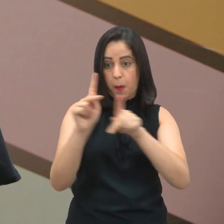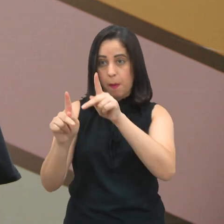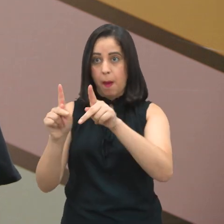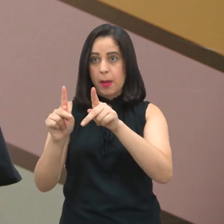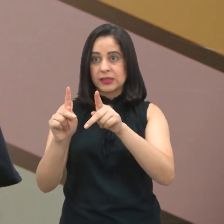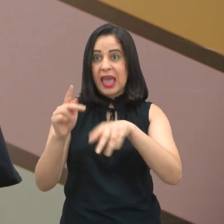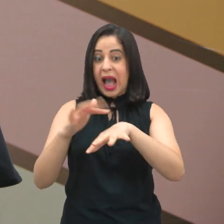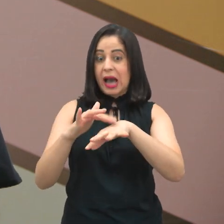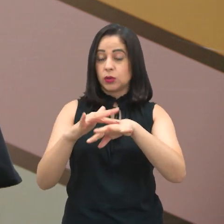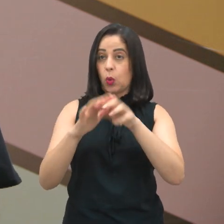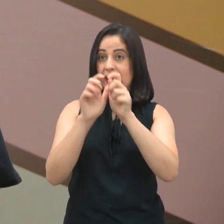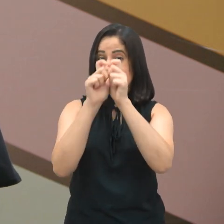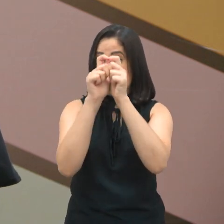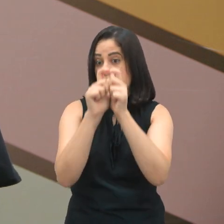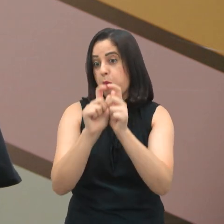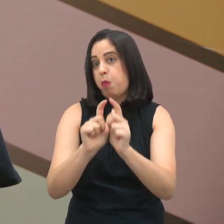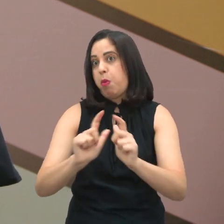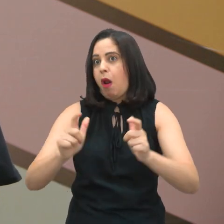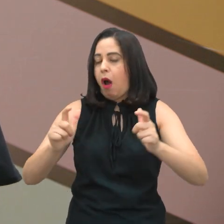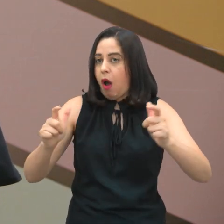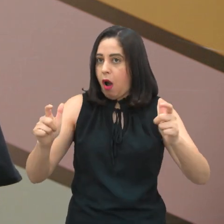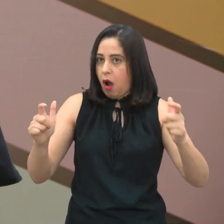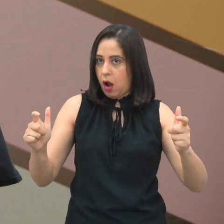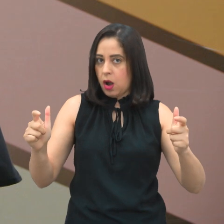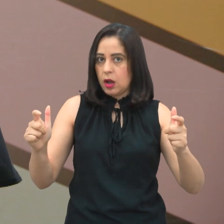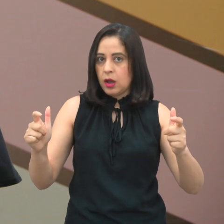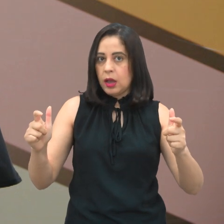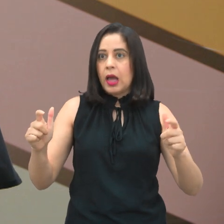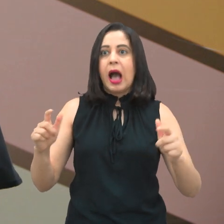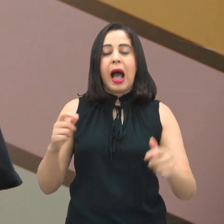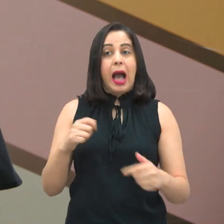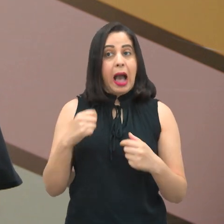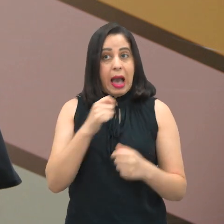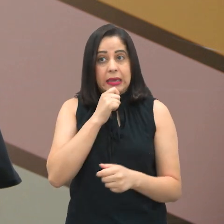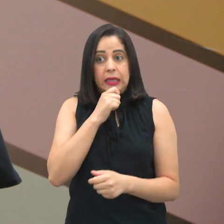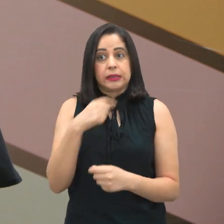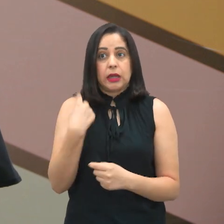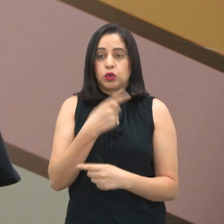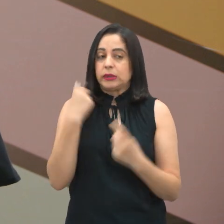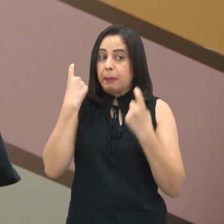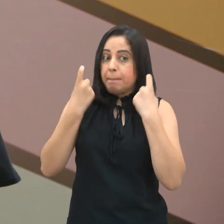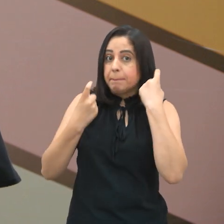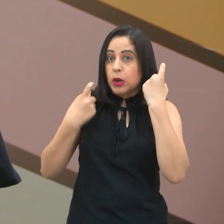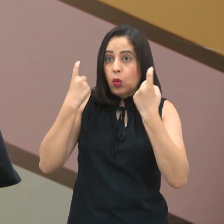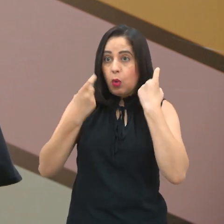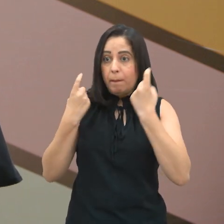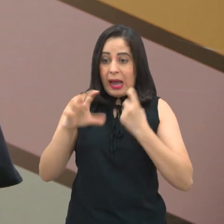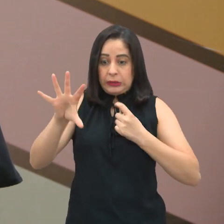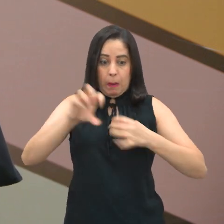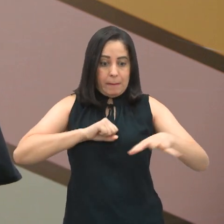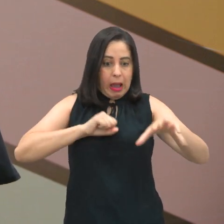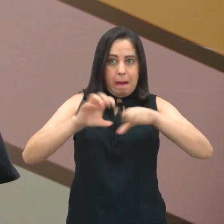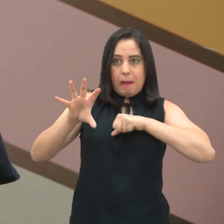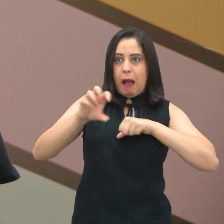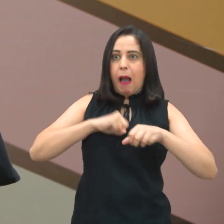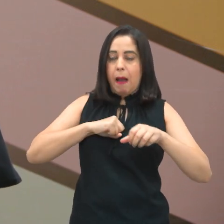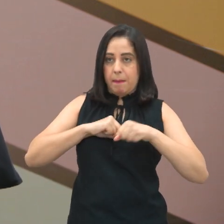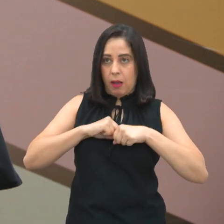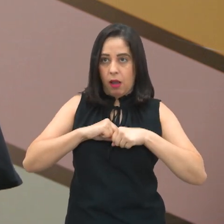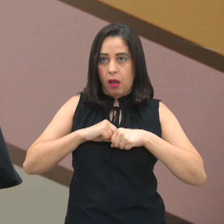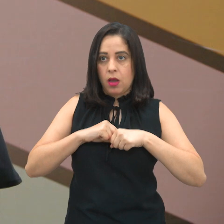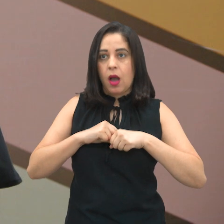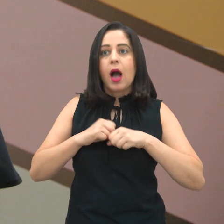HIV. Ainda é muito preocupante o índice de novos casos de infecção pelo HIV e mesmo com o avanço